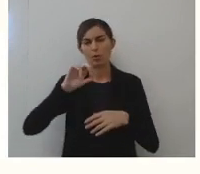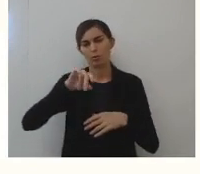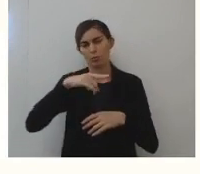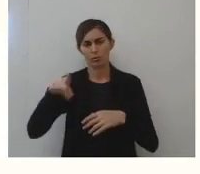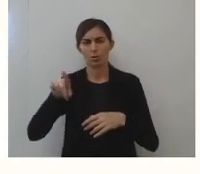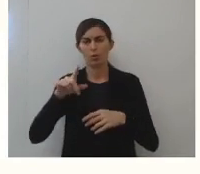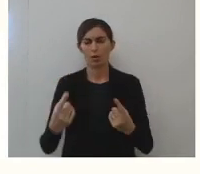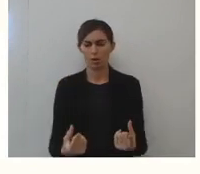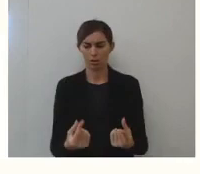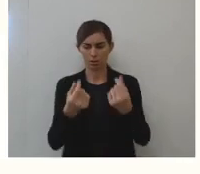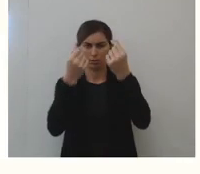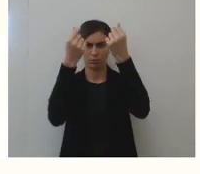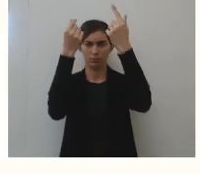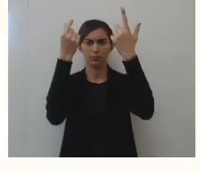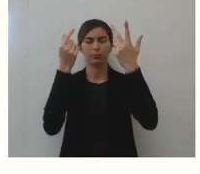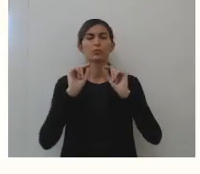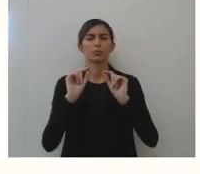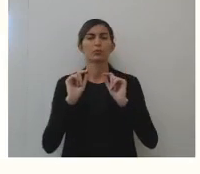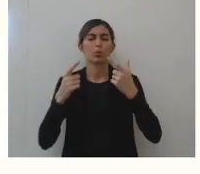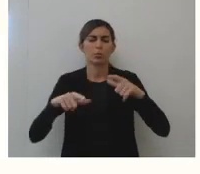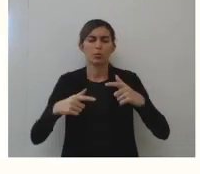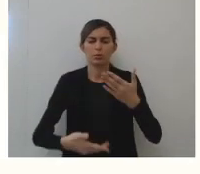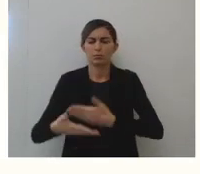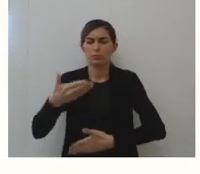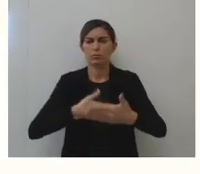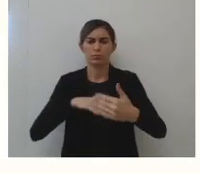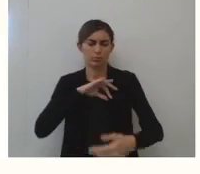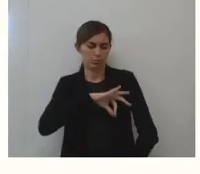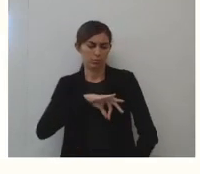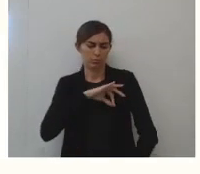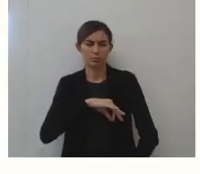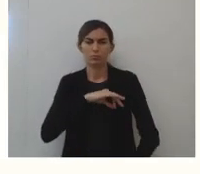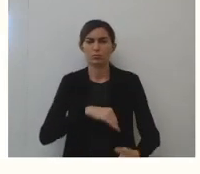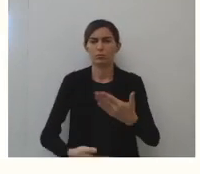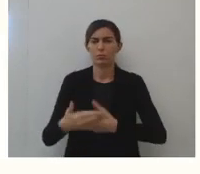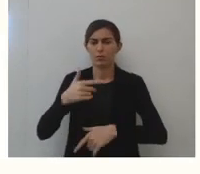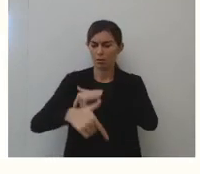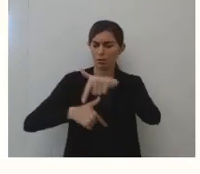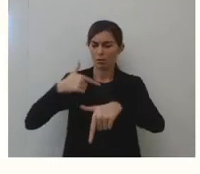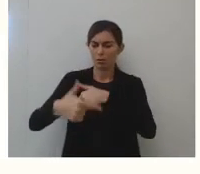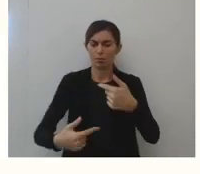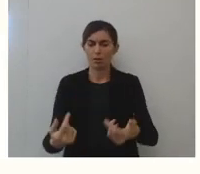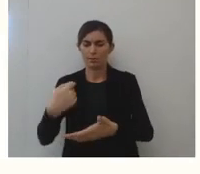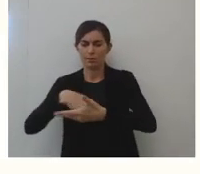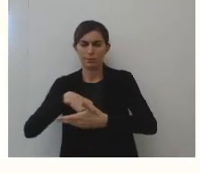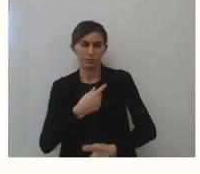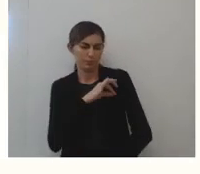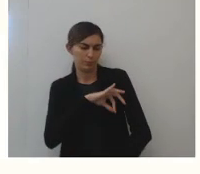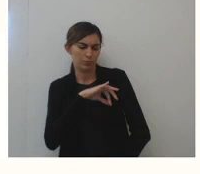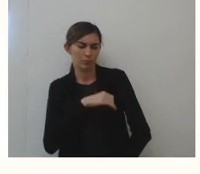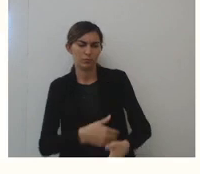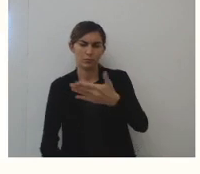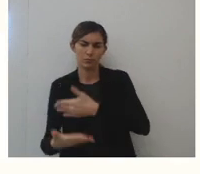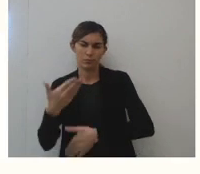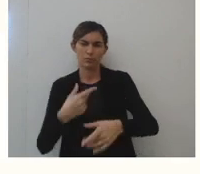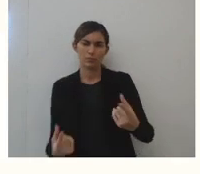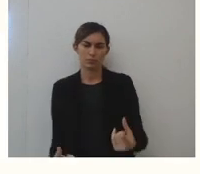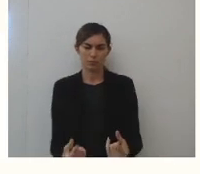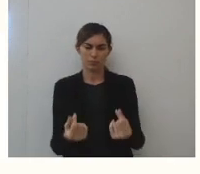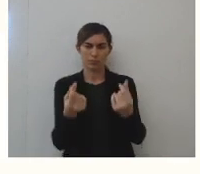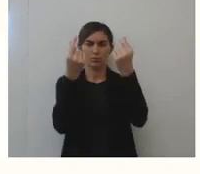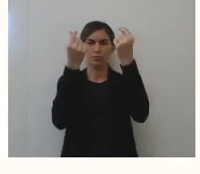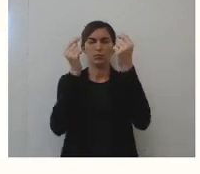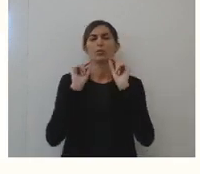produção capitalista, onde as relações assalariadas de produção é o trabalho assalariado, as relações de produção capitalistas